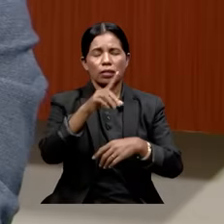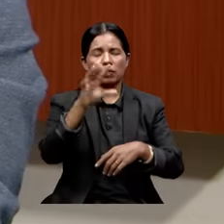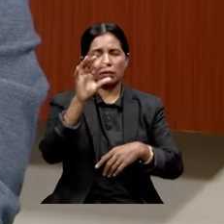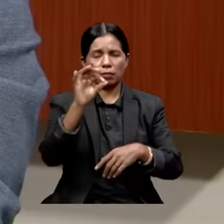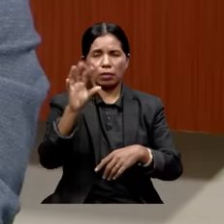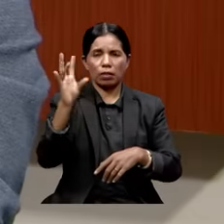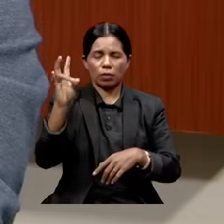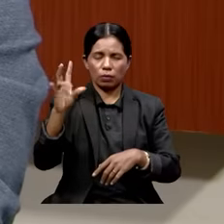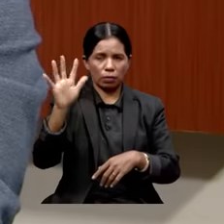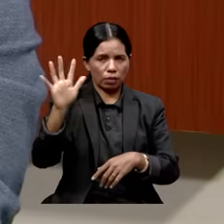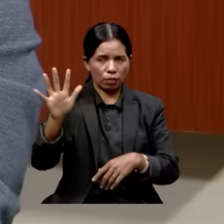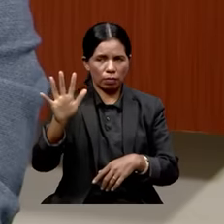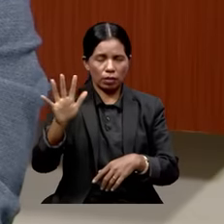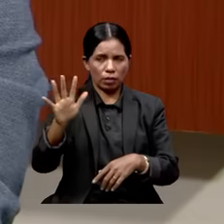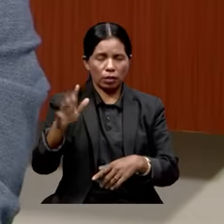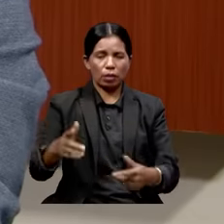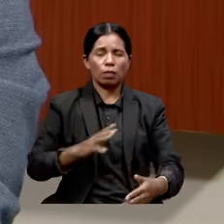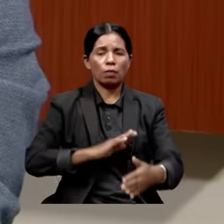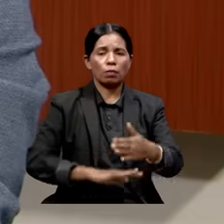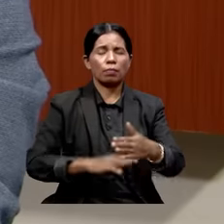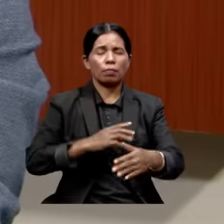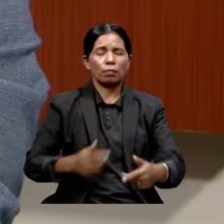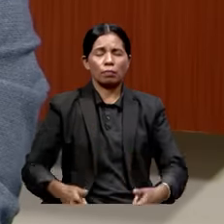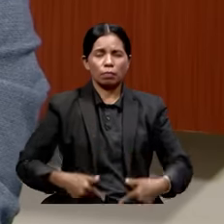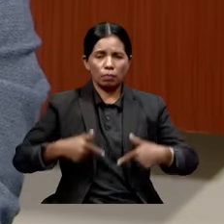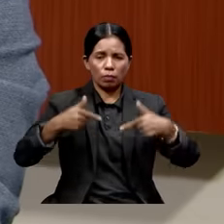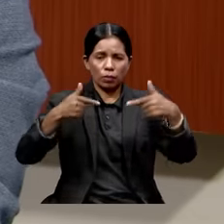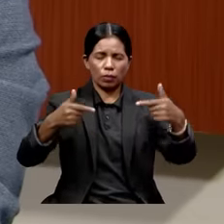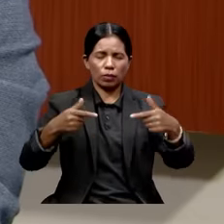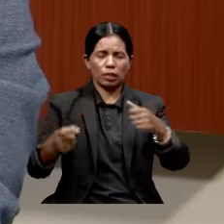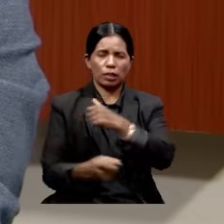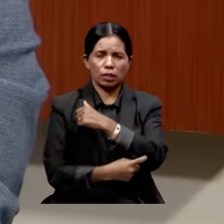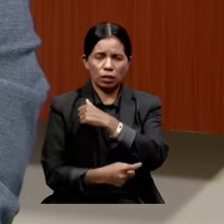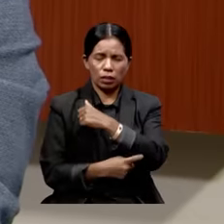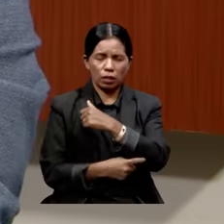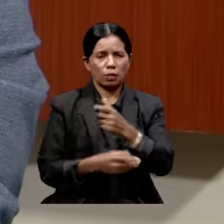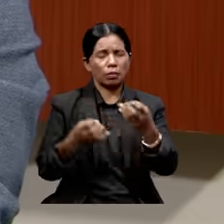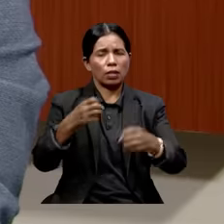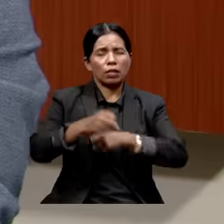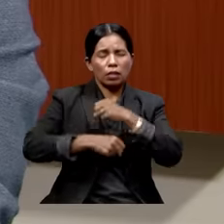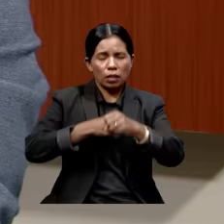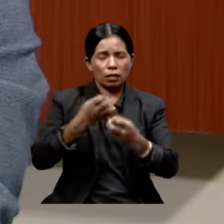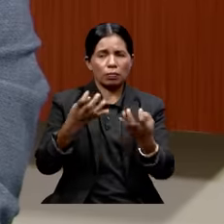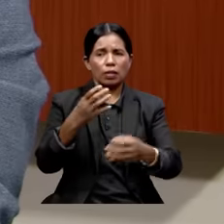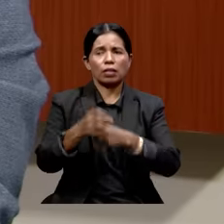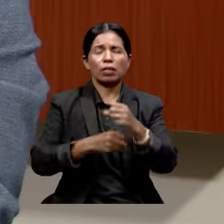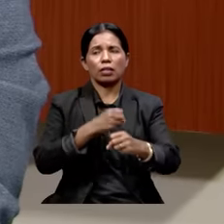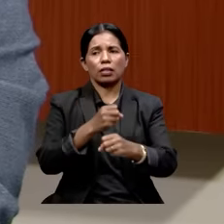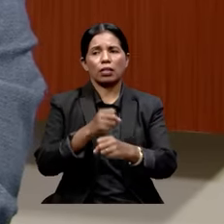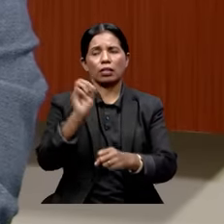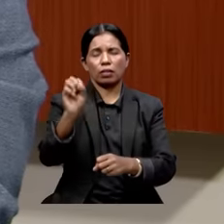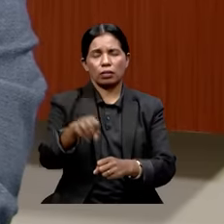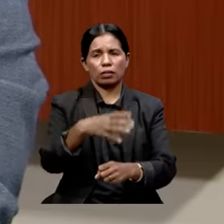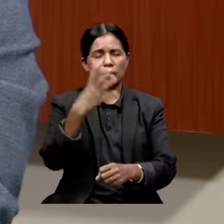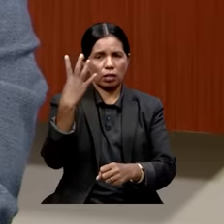1975 moris isolamento ida quase total durante tinan sanulu resin